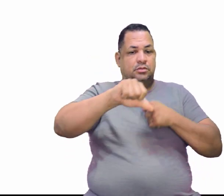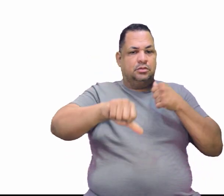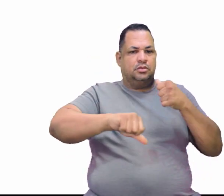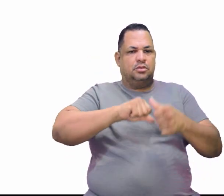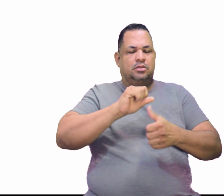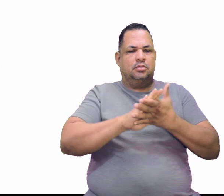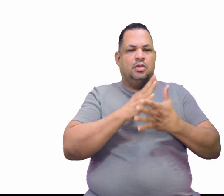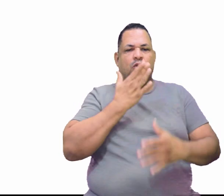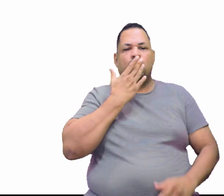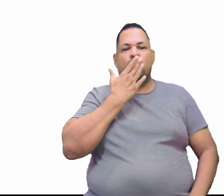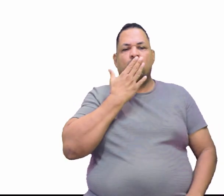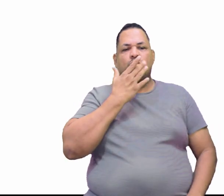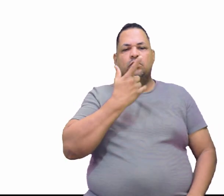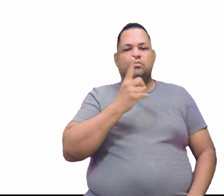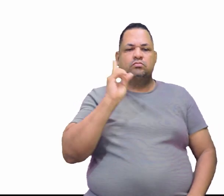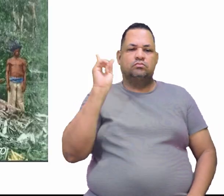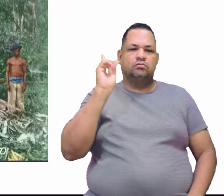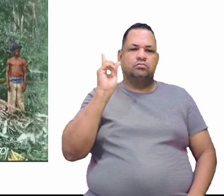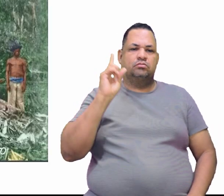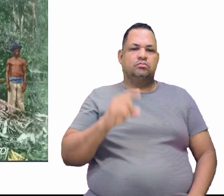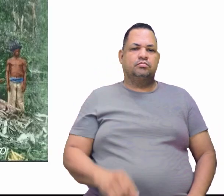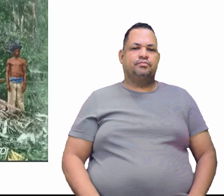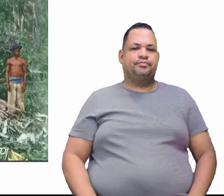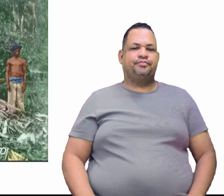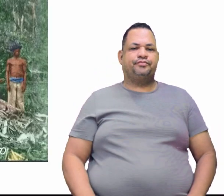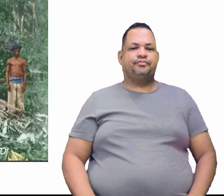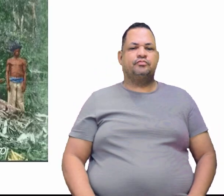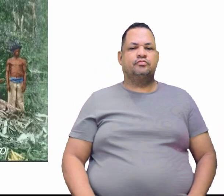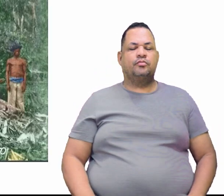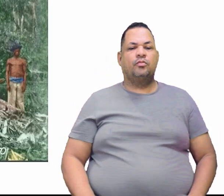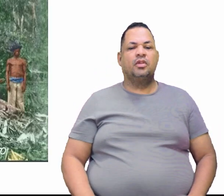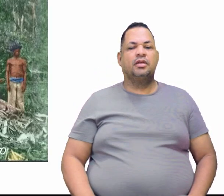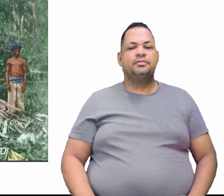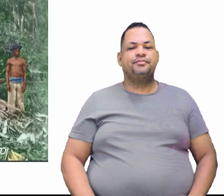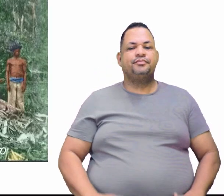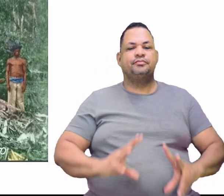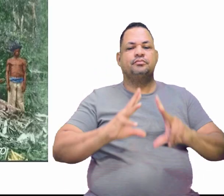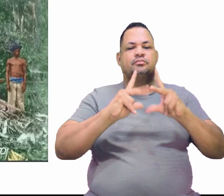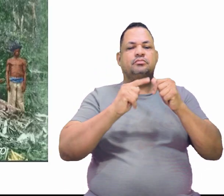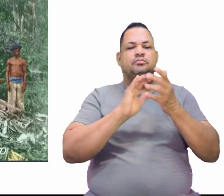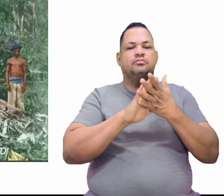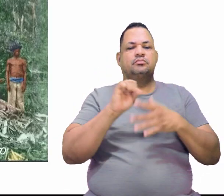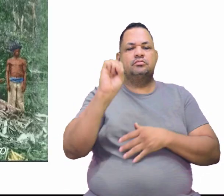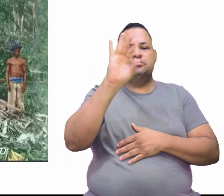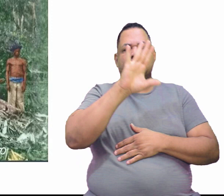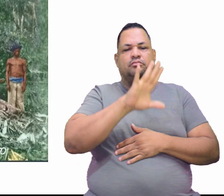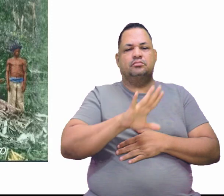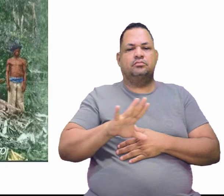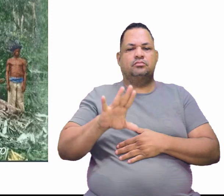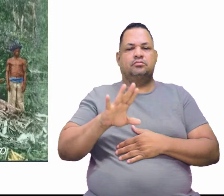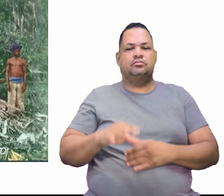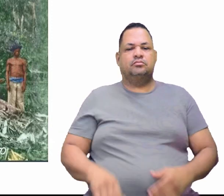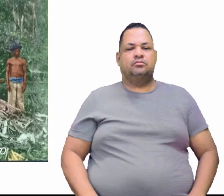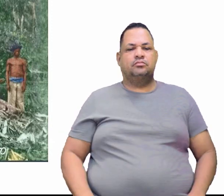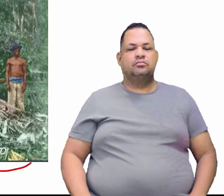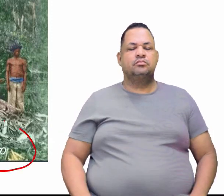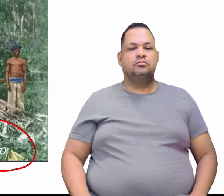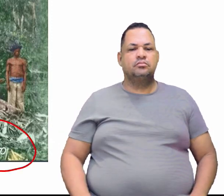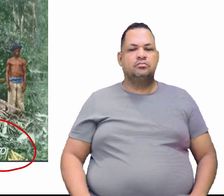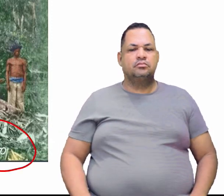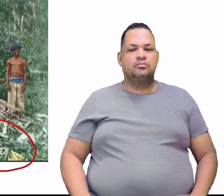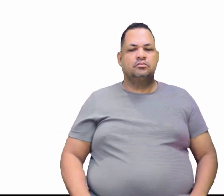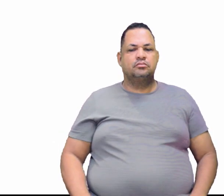aí um colorido. Olha aqui também. Todas essas imagens, essa daqui já é do Luiz